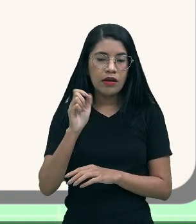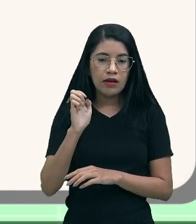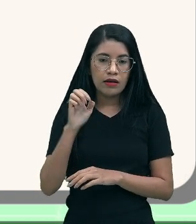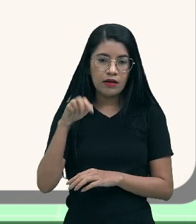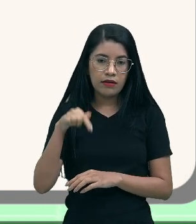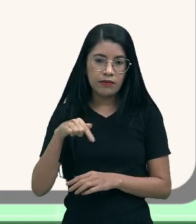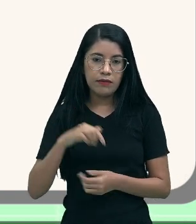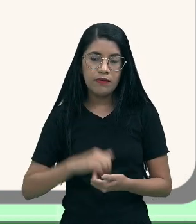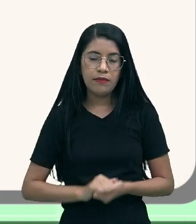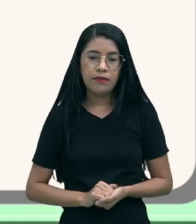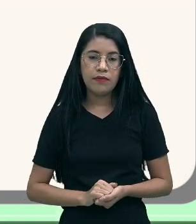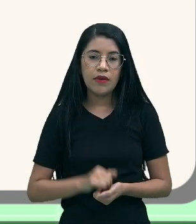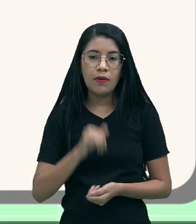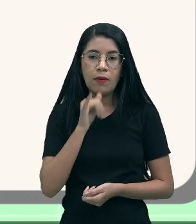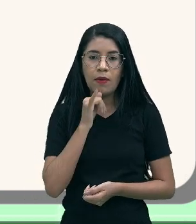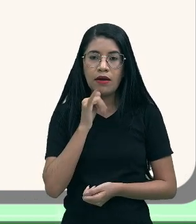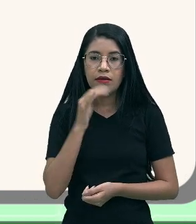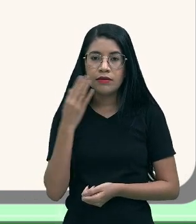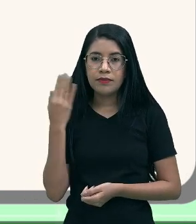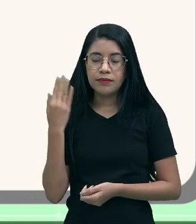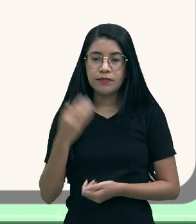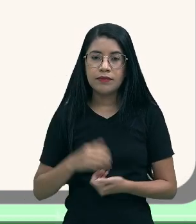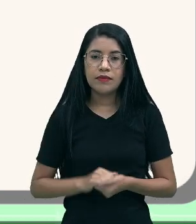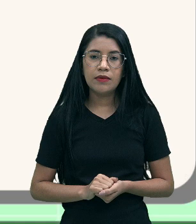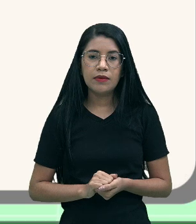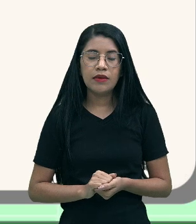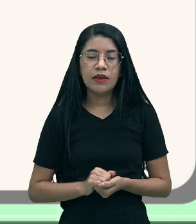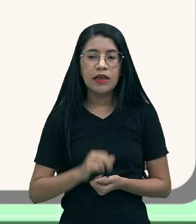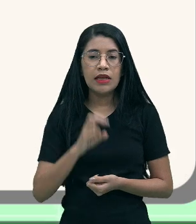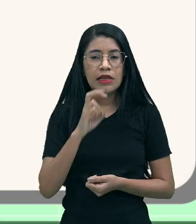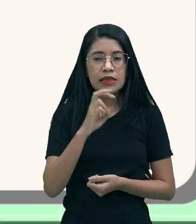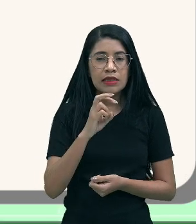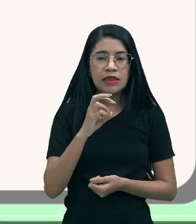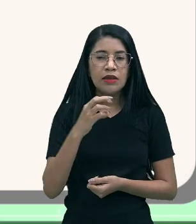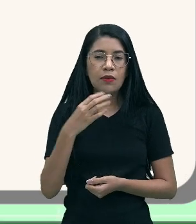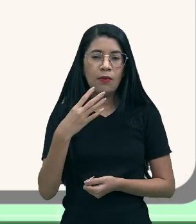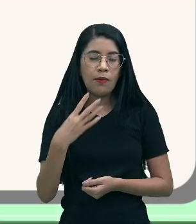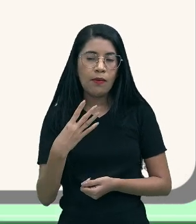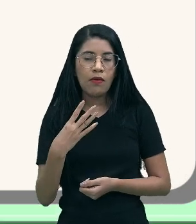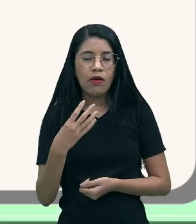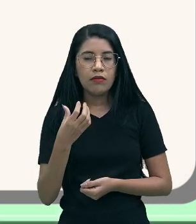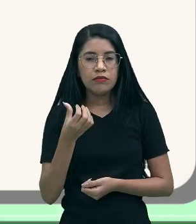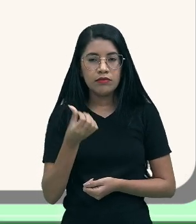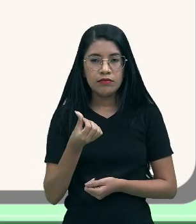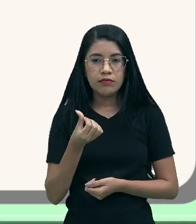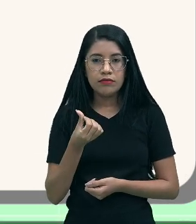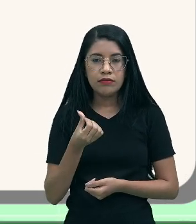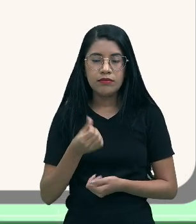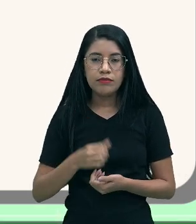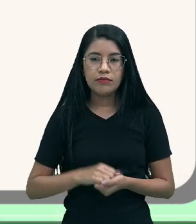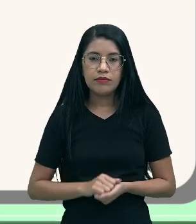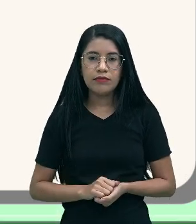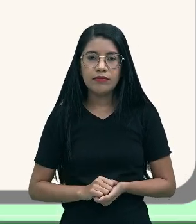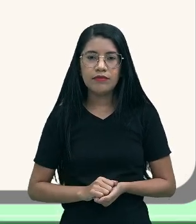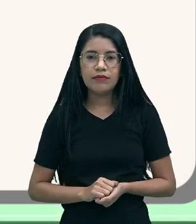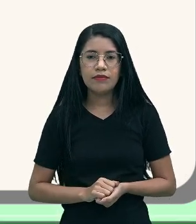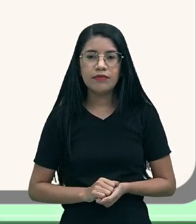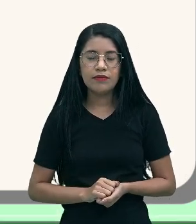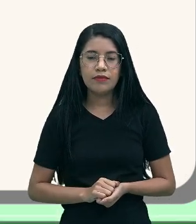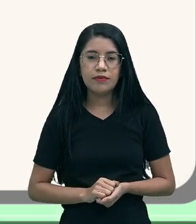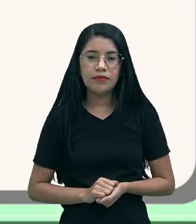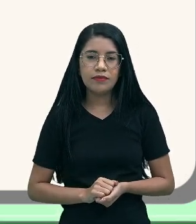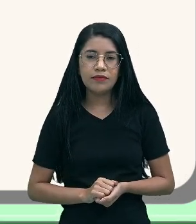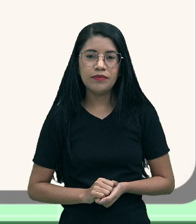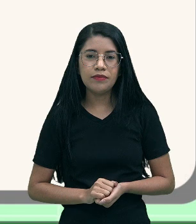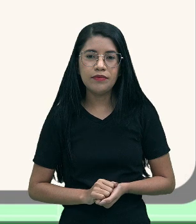equivalente. Um exemplo, né? Se aqui eu tenho uma resistência de 5 ohms, aqui eu tenho uma resistência de 4 e aqui eu tenho uma resistência de 6